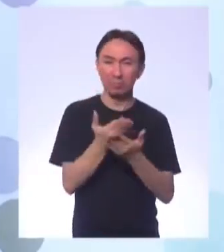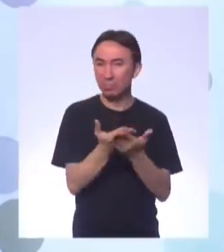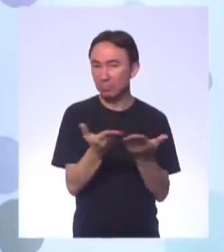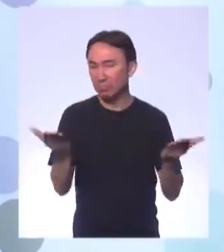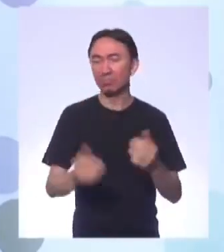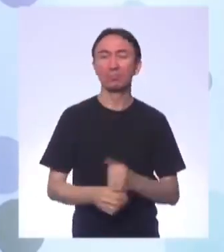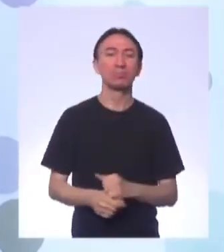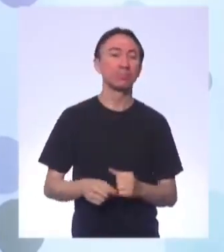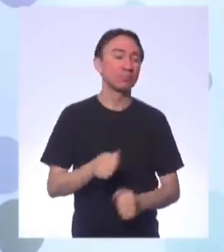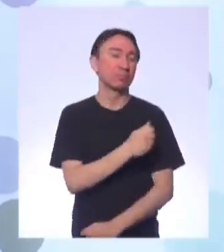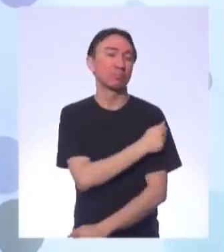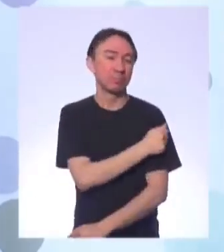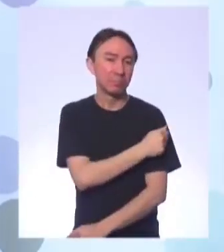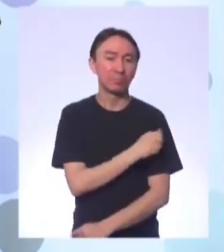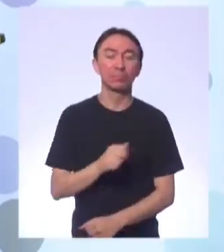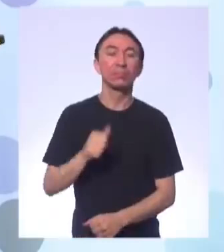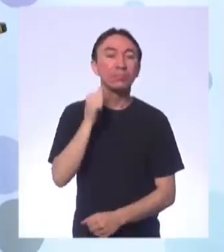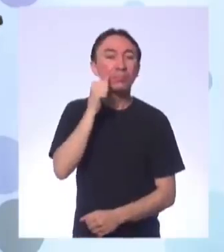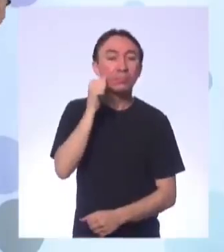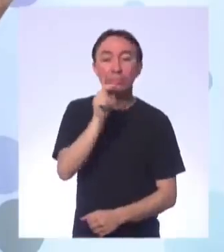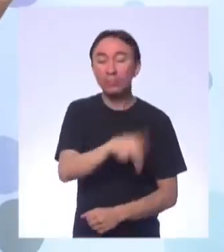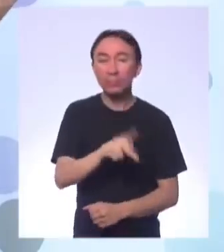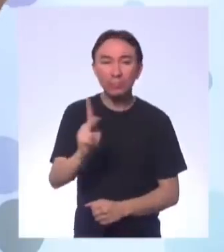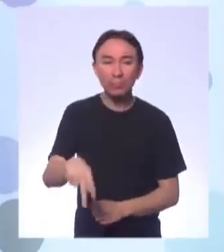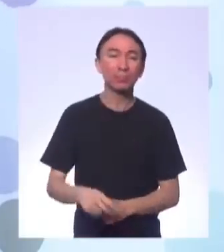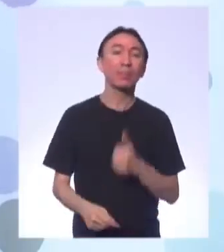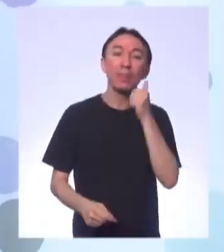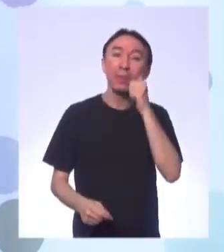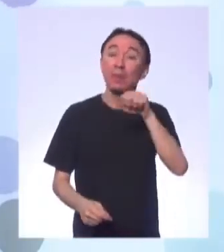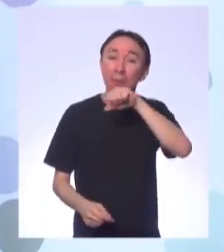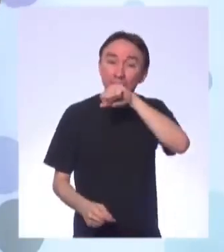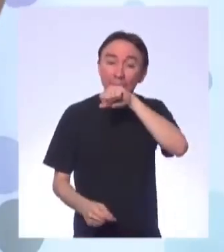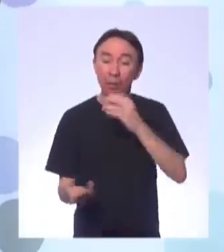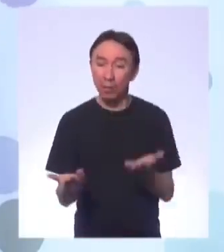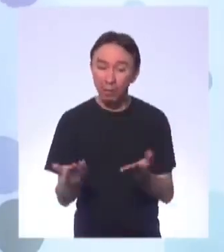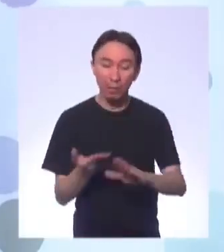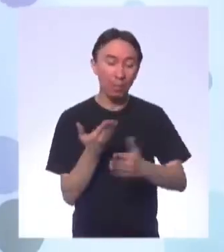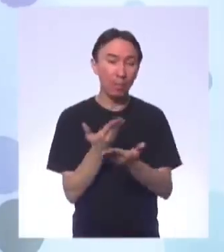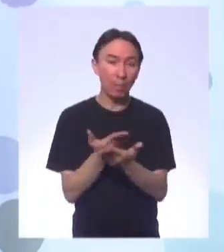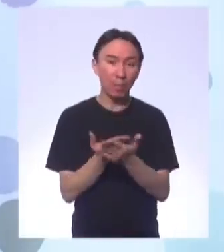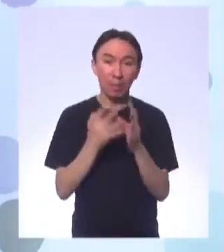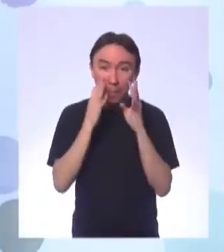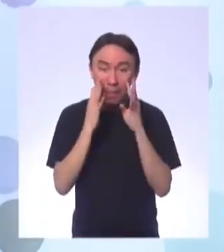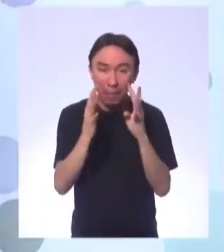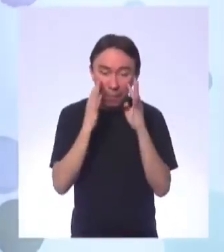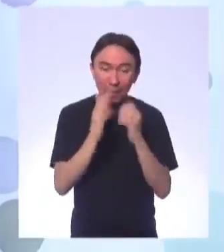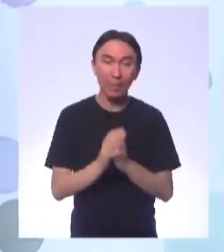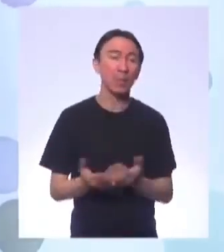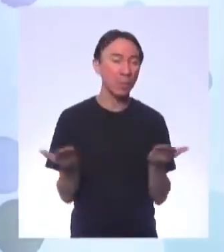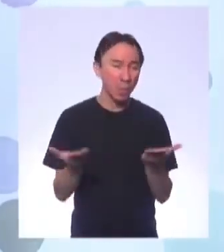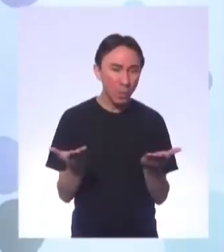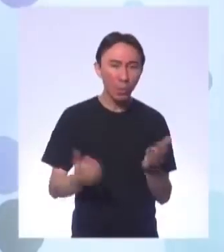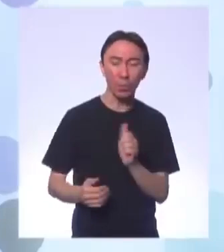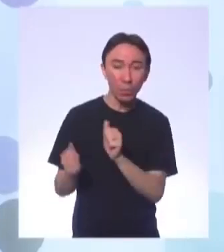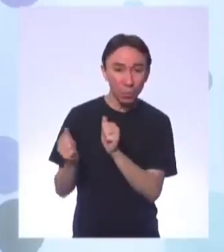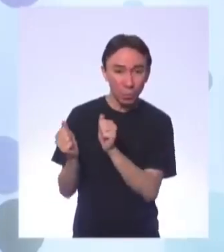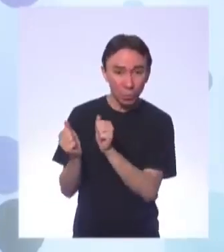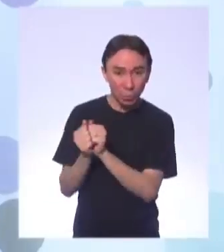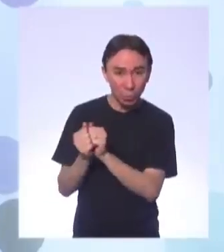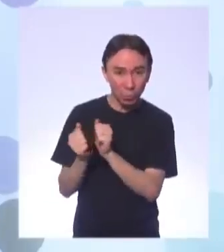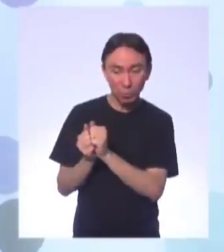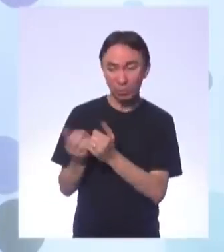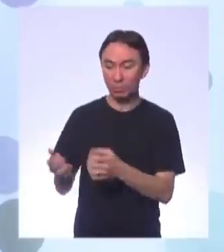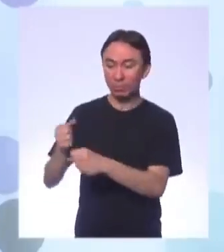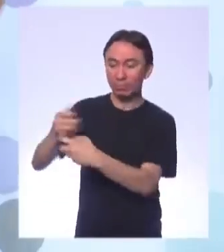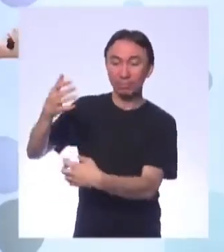alunas professoras mães que assistem aí as aulas né hoje para me acompanhar e seu porta-voz vocês no